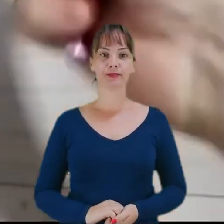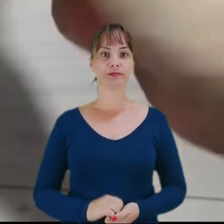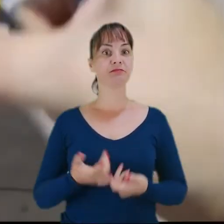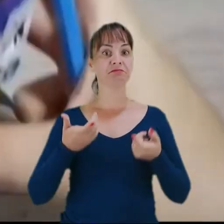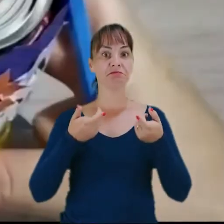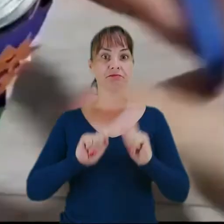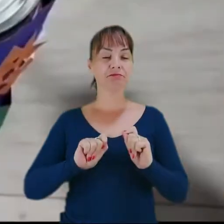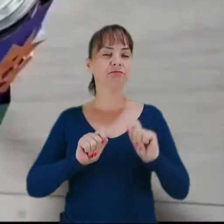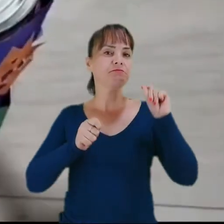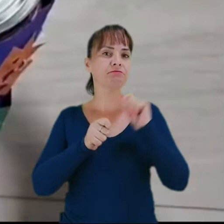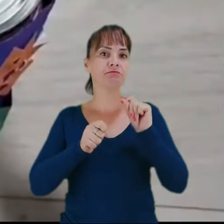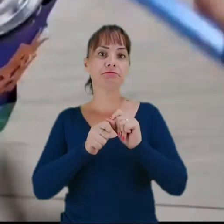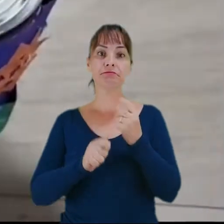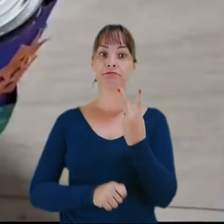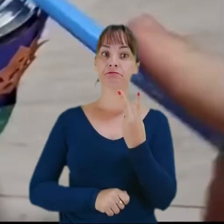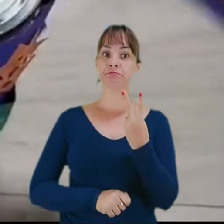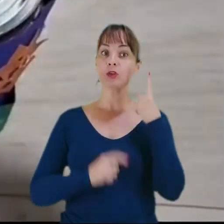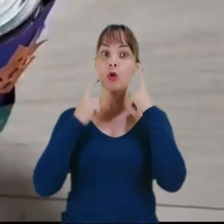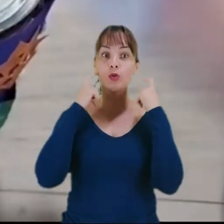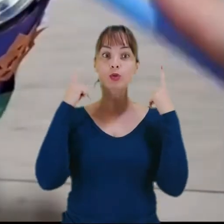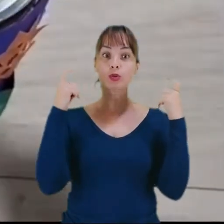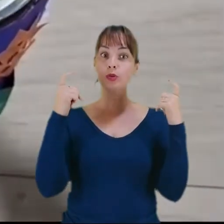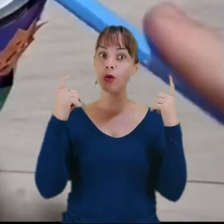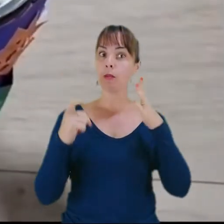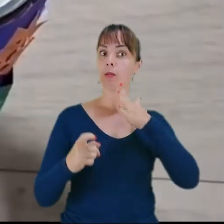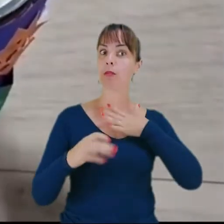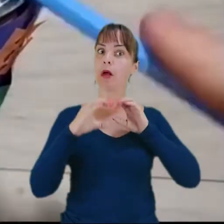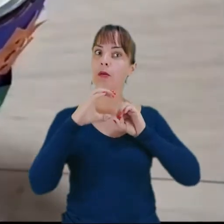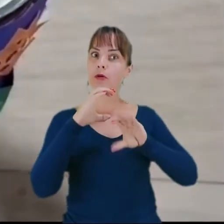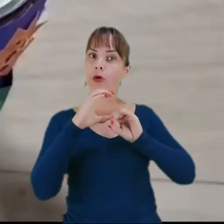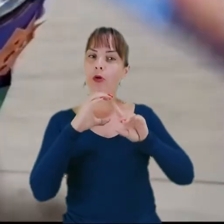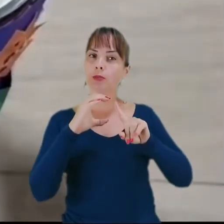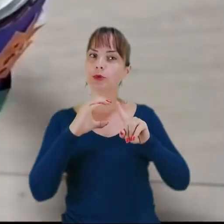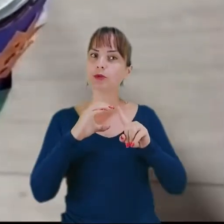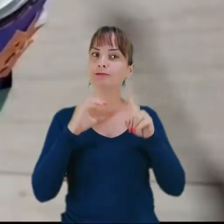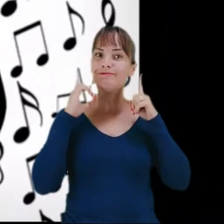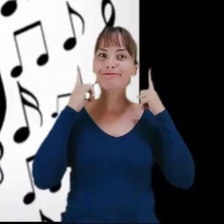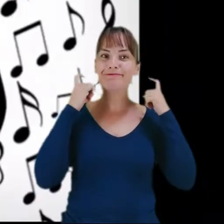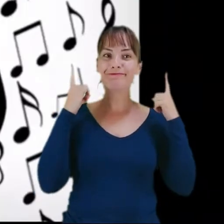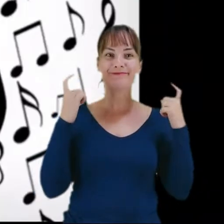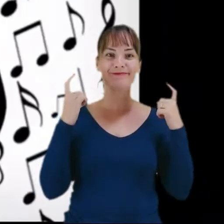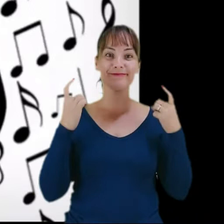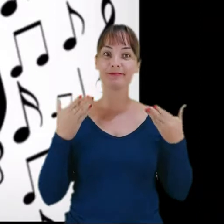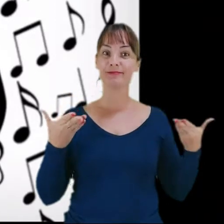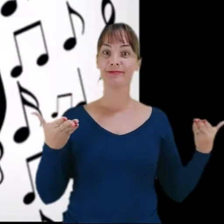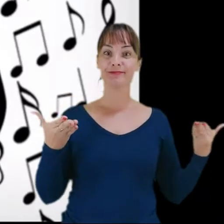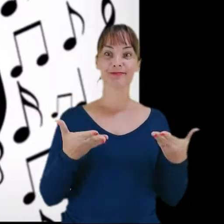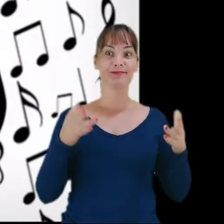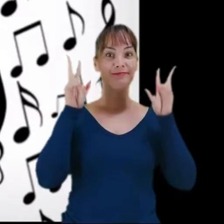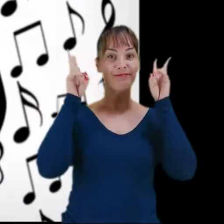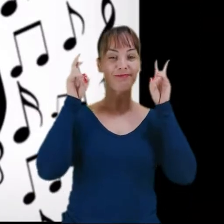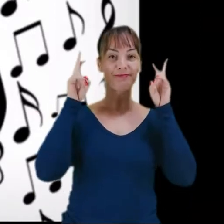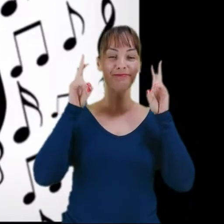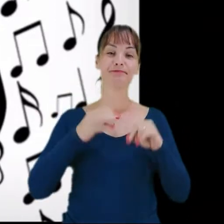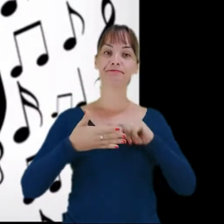Eu consigo produzir 2 tipos de sons com o meu objeto sonoro. Vamos agora